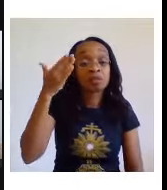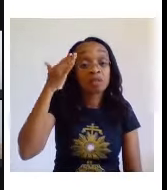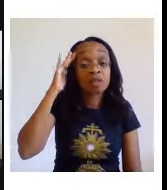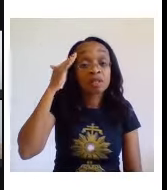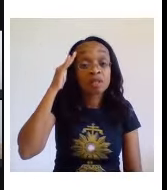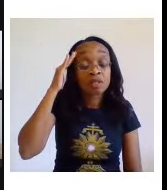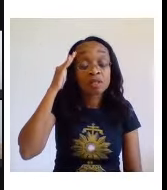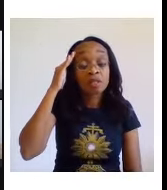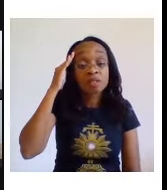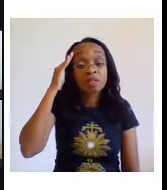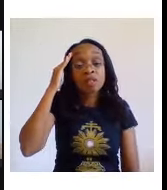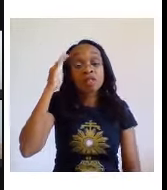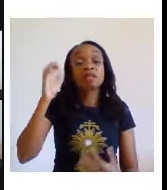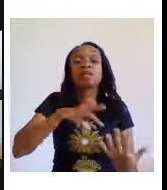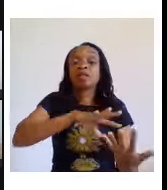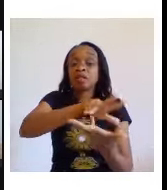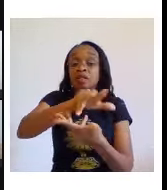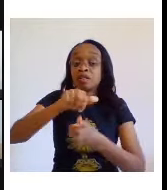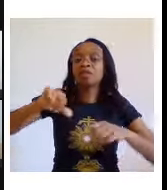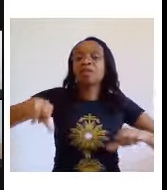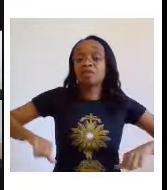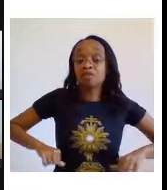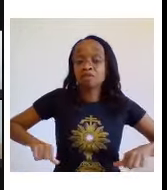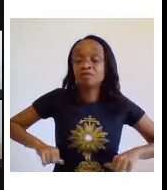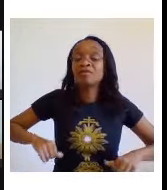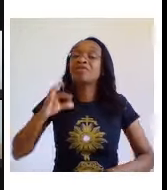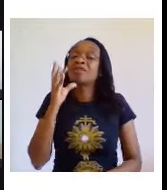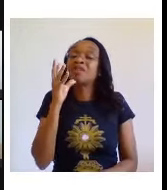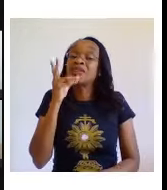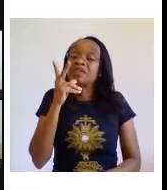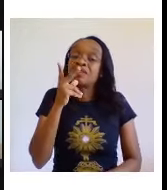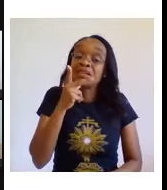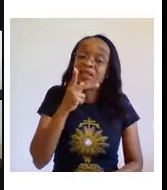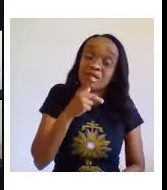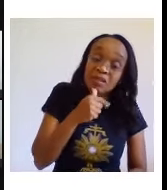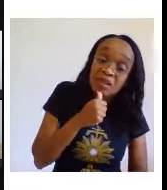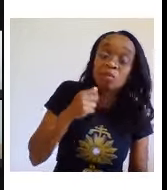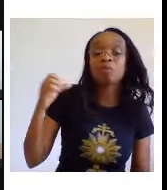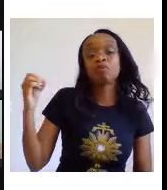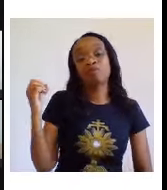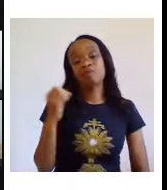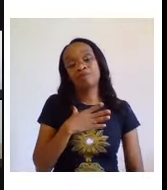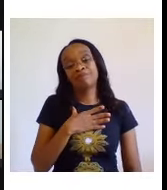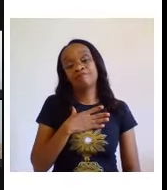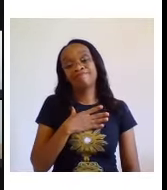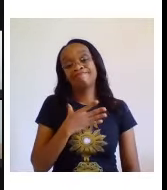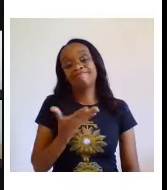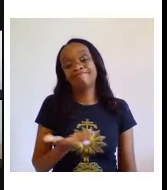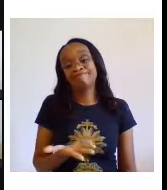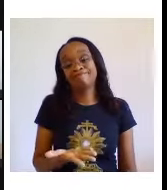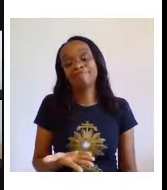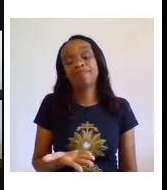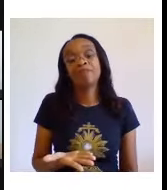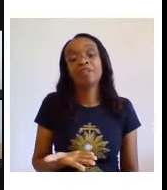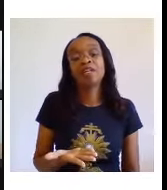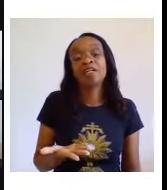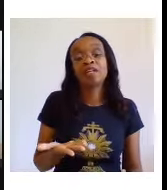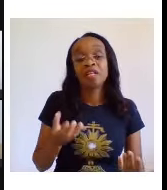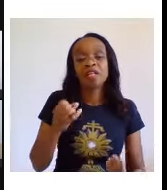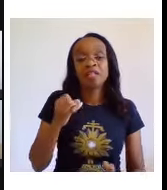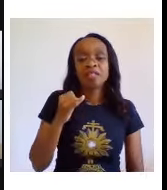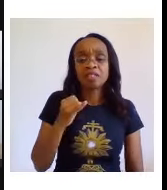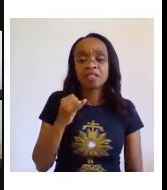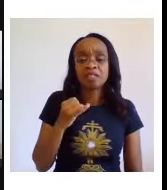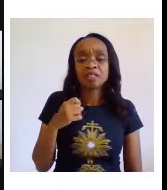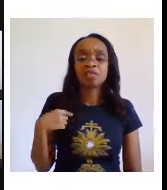se regenerar? São essas coisas do dia a dia, né? Que a gente pensa, poxa, será que adianta a gente ficar nessa conexão